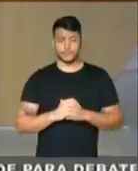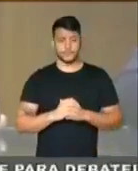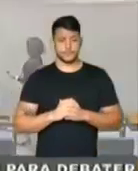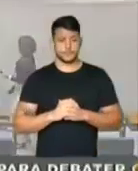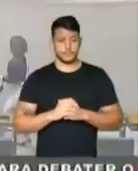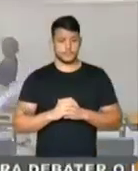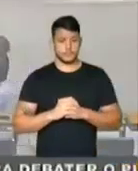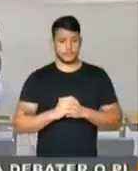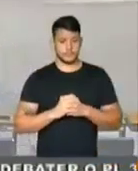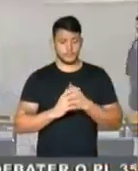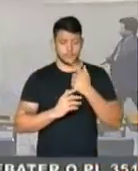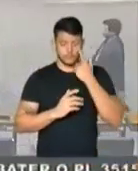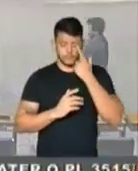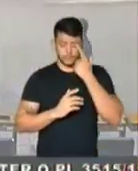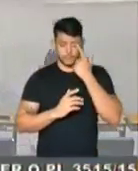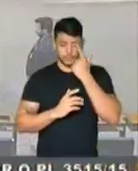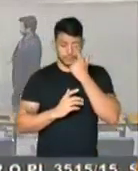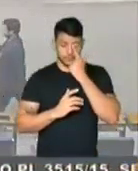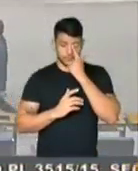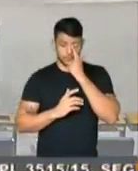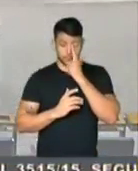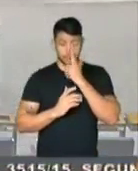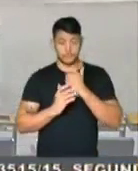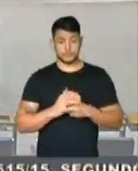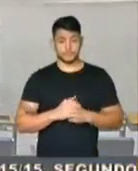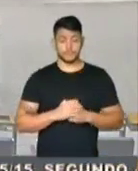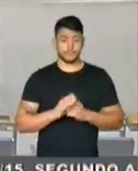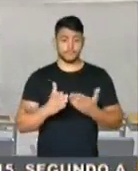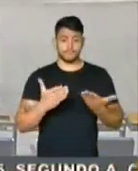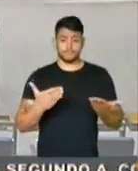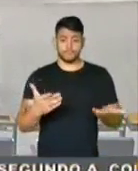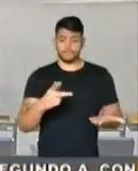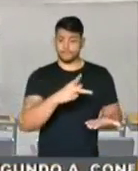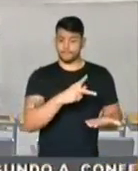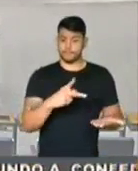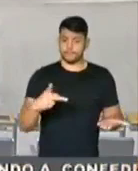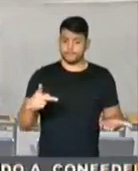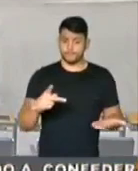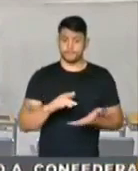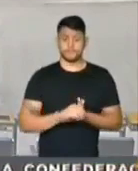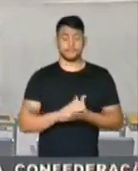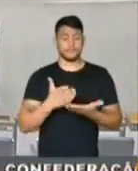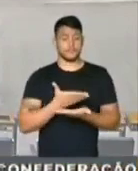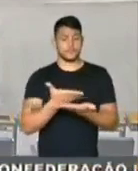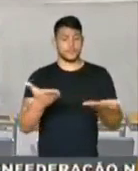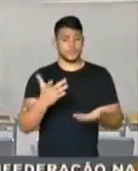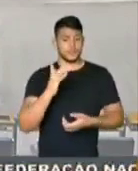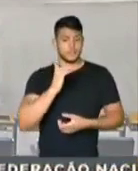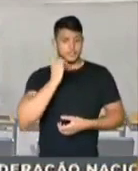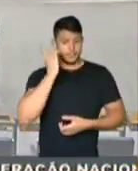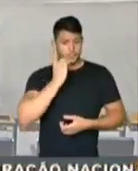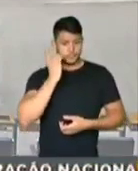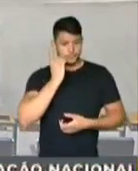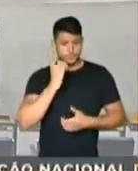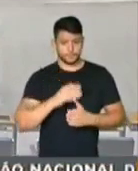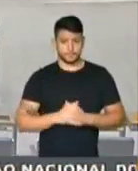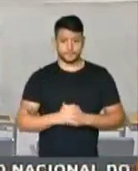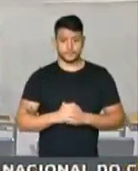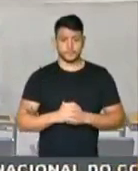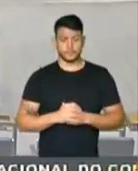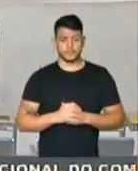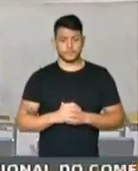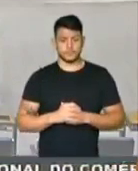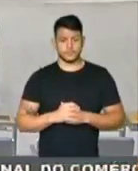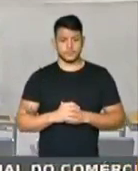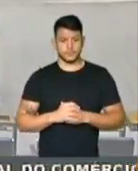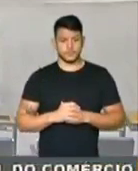Daniel. Obrigado. Senhor presidente, senhores, senhoras deputados, queria